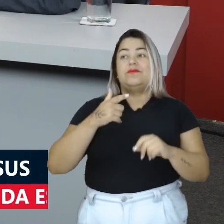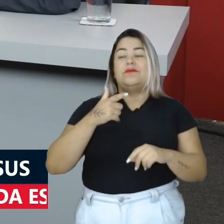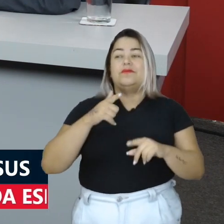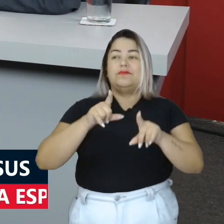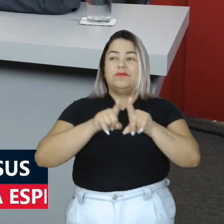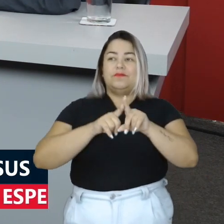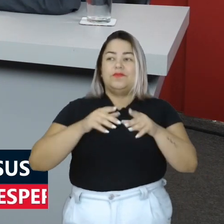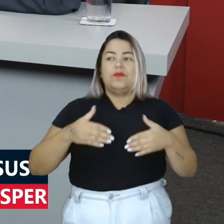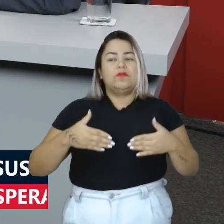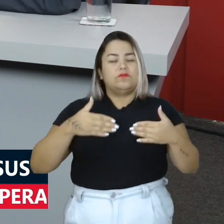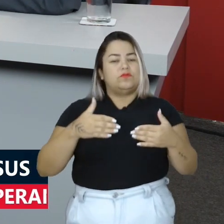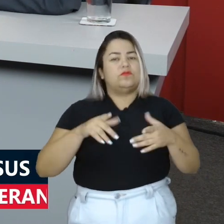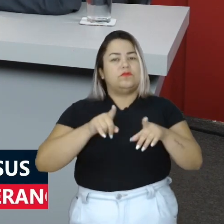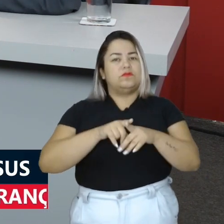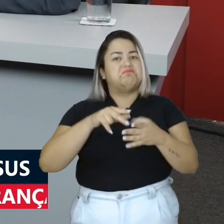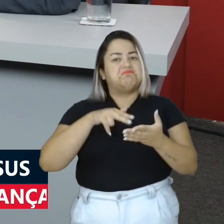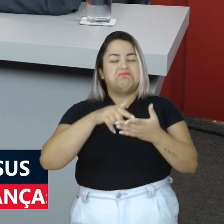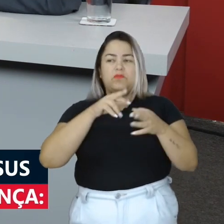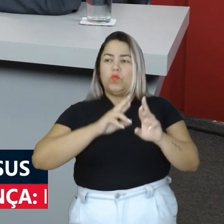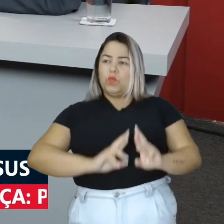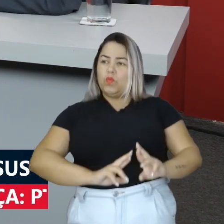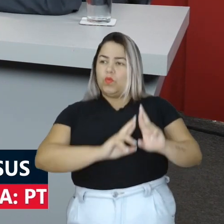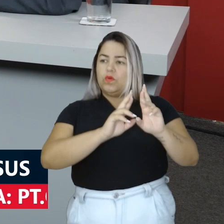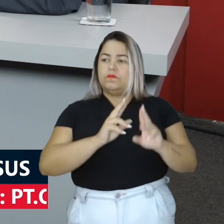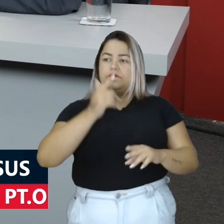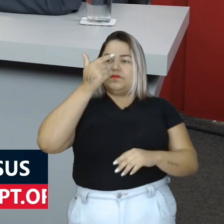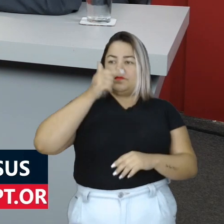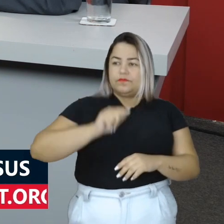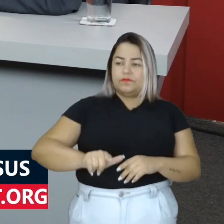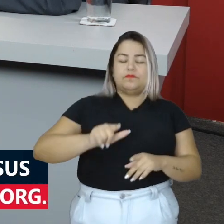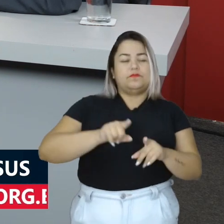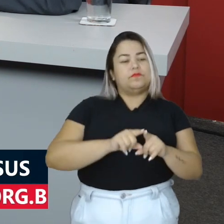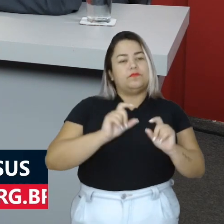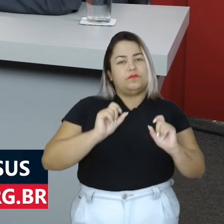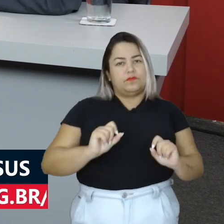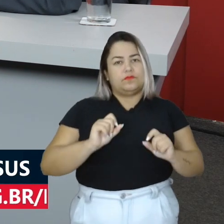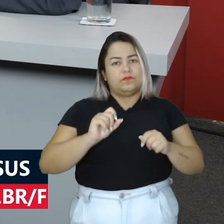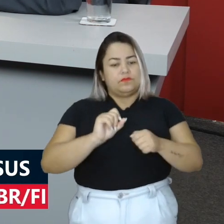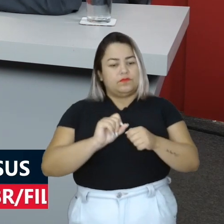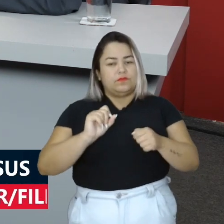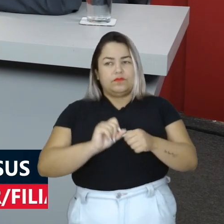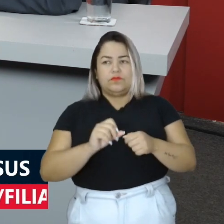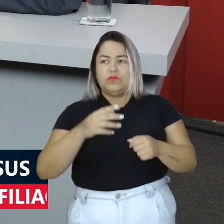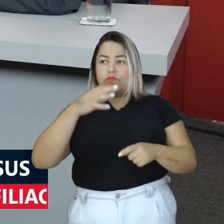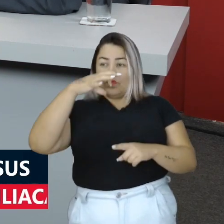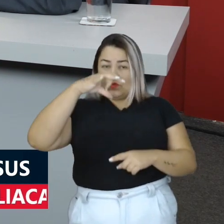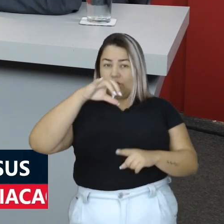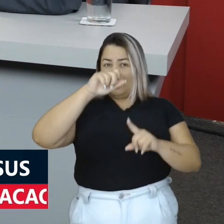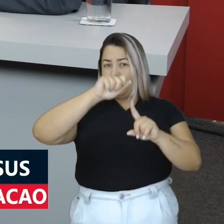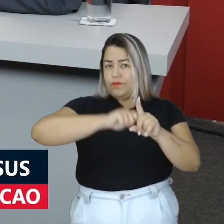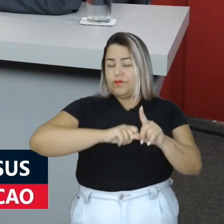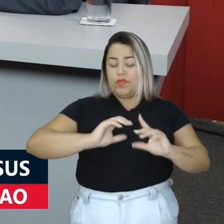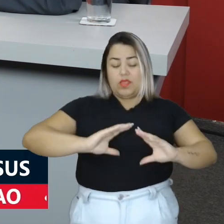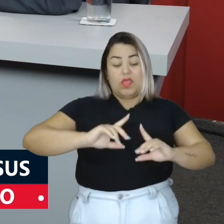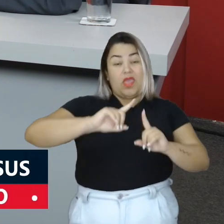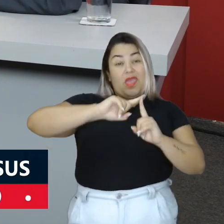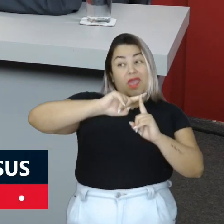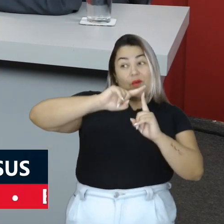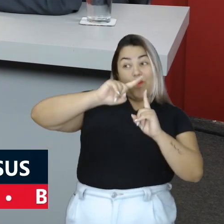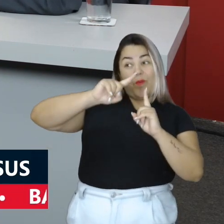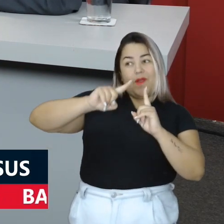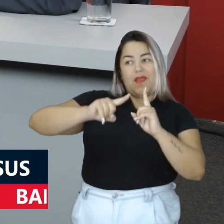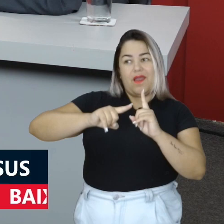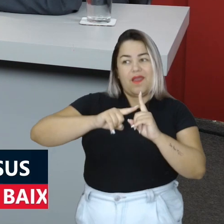linha de frente, não esperava que a gente fosse conseguir fazer tanto em tão pouco tempo. 9 meses é uma gestação. Com certeza.